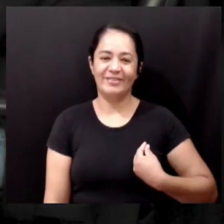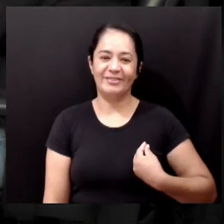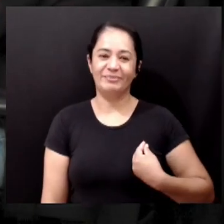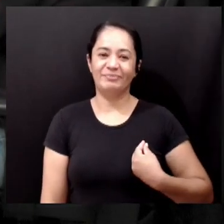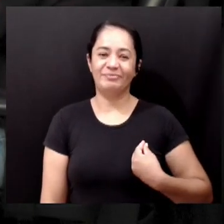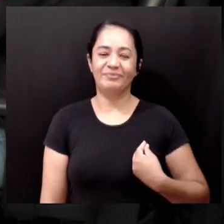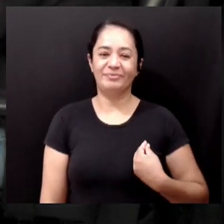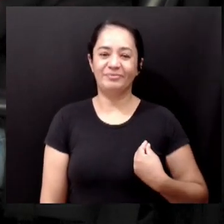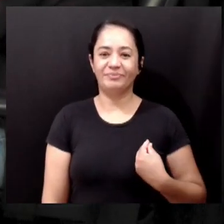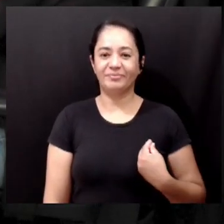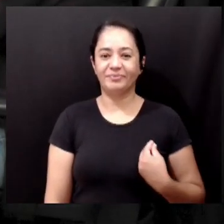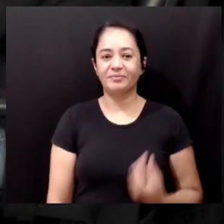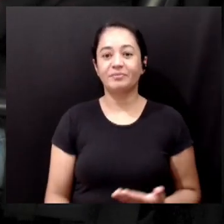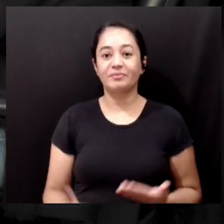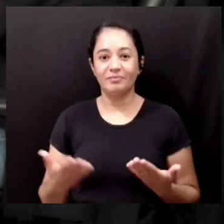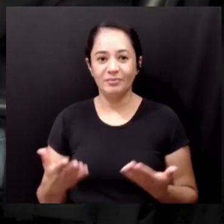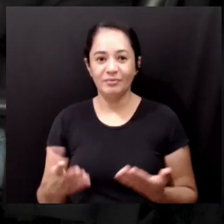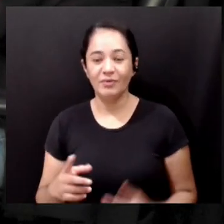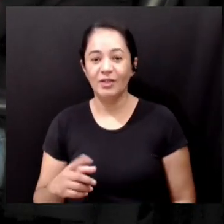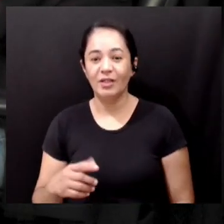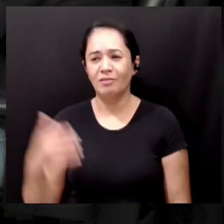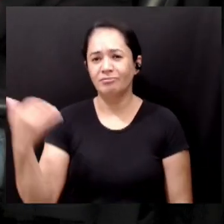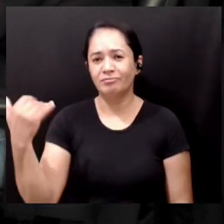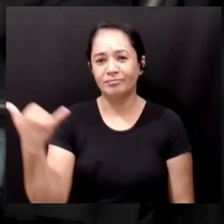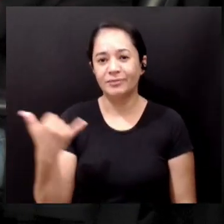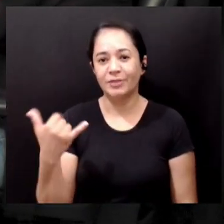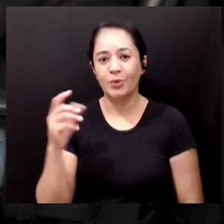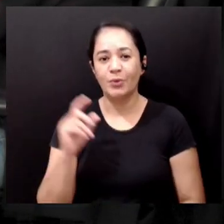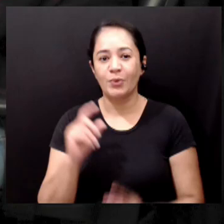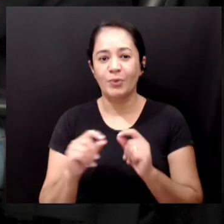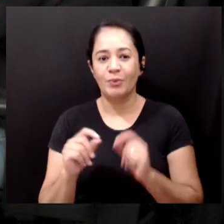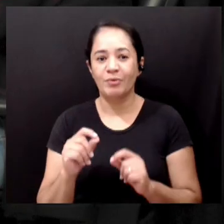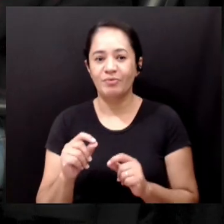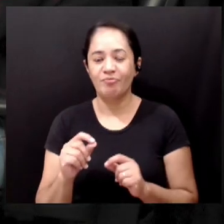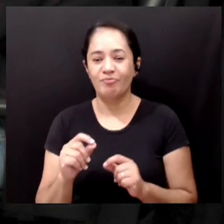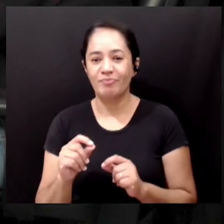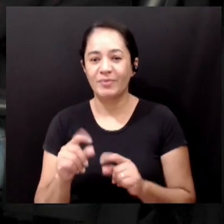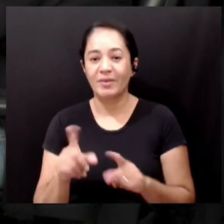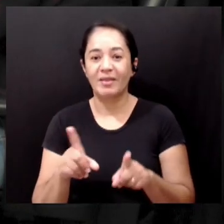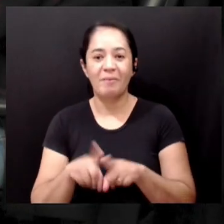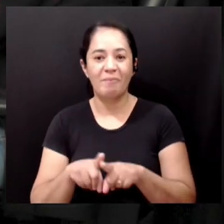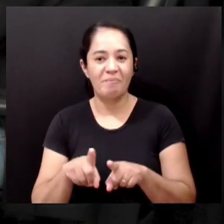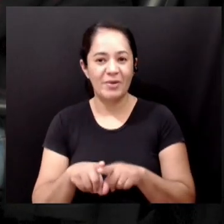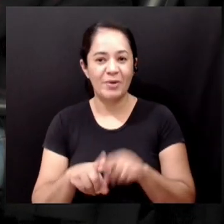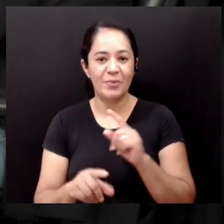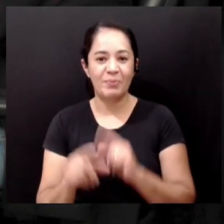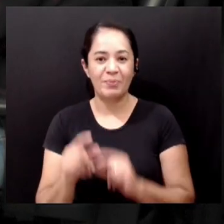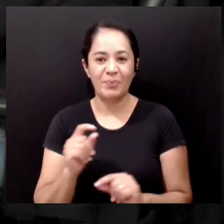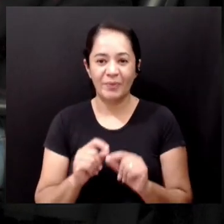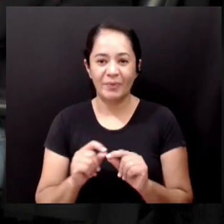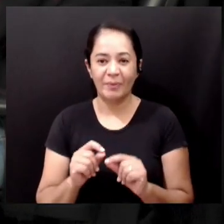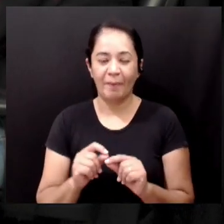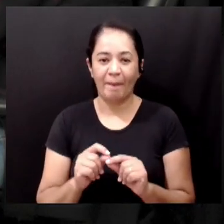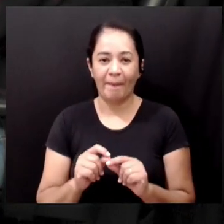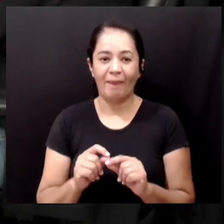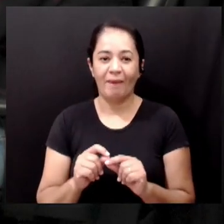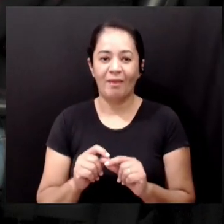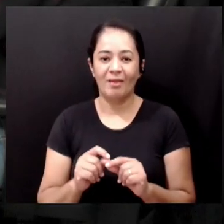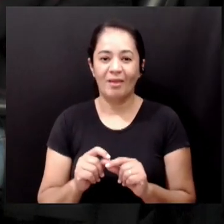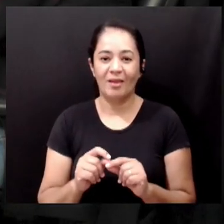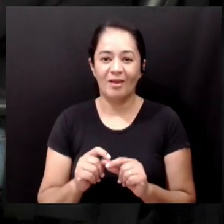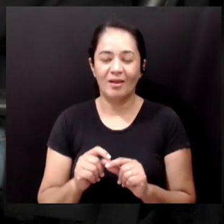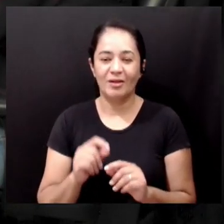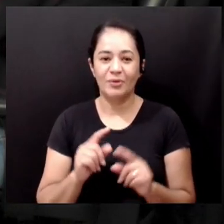gente recebeu aqui também, além do seu pai, também a